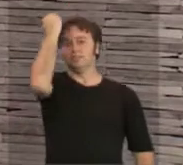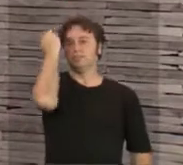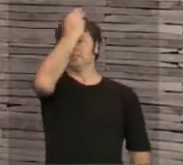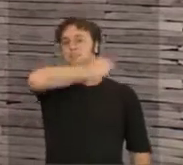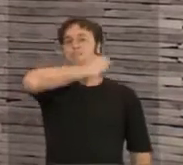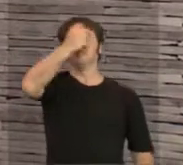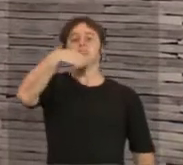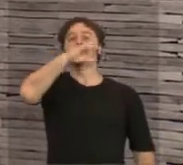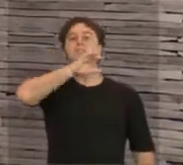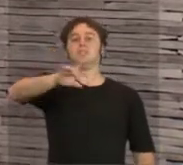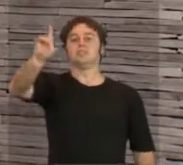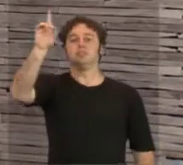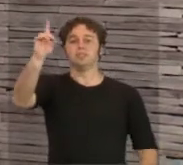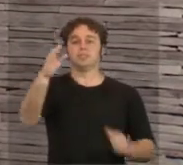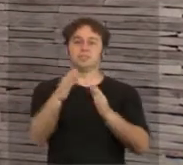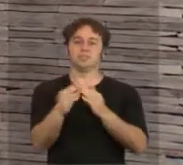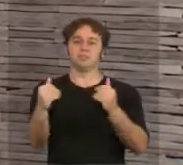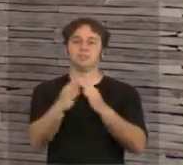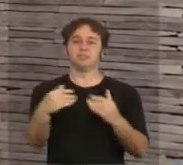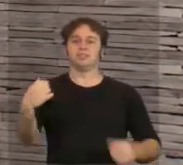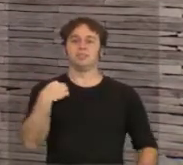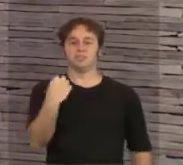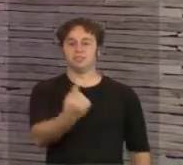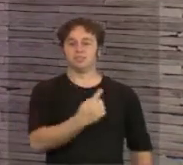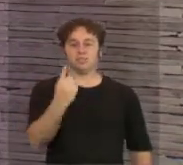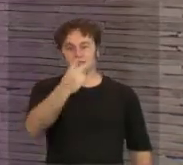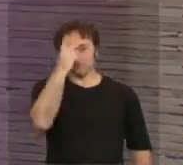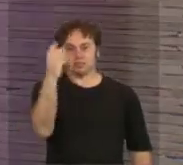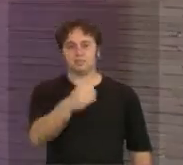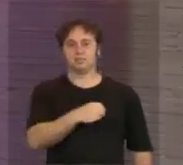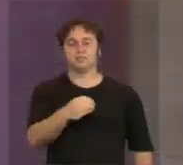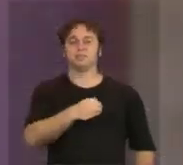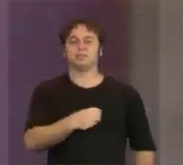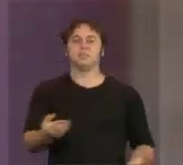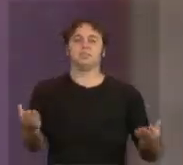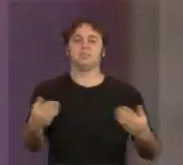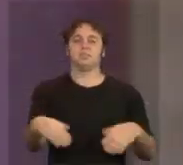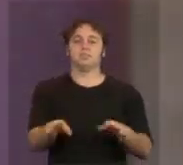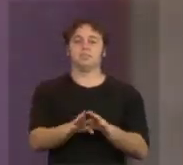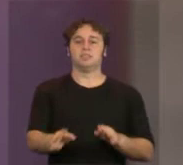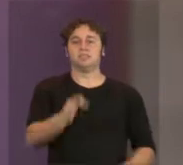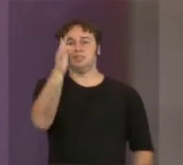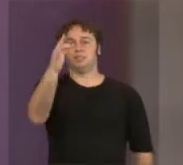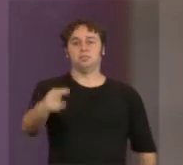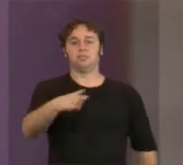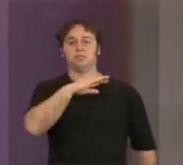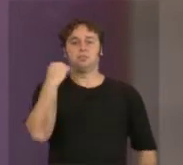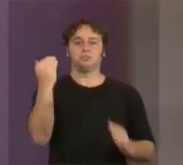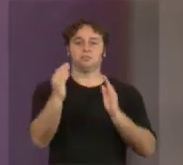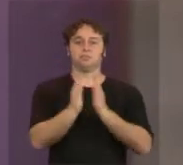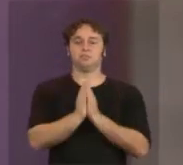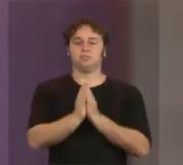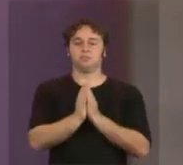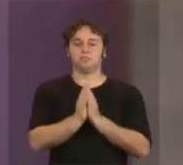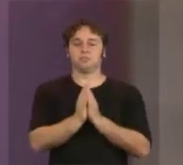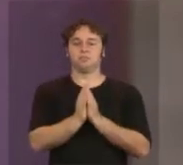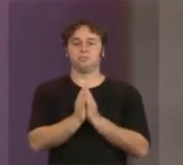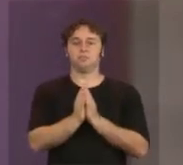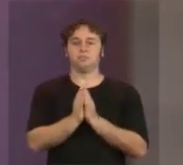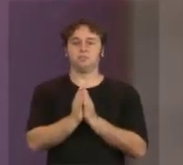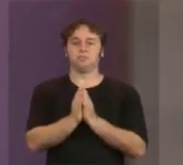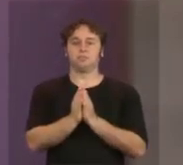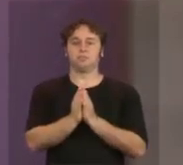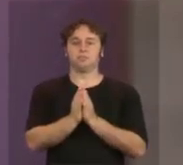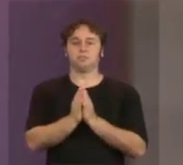ventre, Jesus. Santa Maria, Mãe de Deus, rogai por nós, pecadores, agora e na hora de nossa